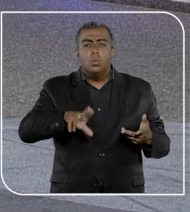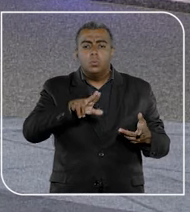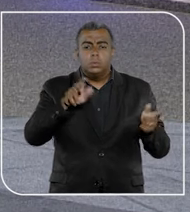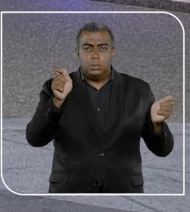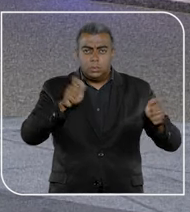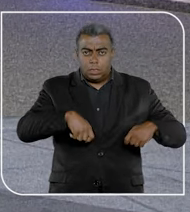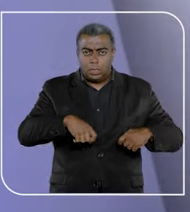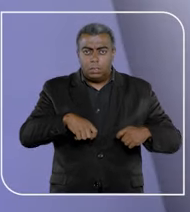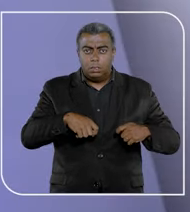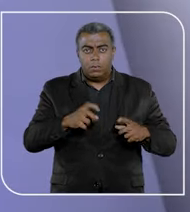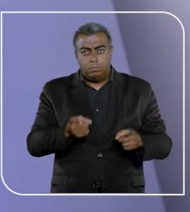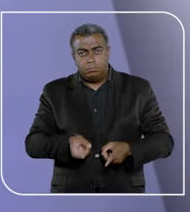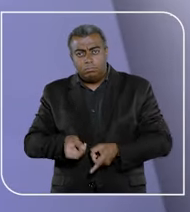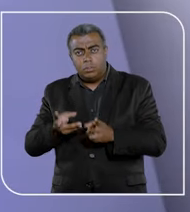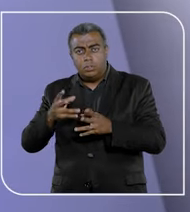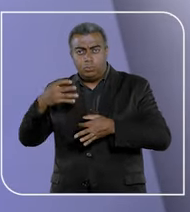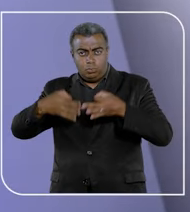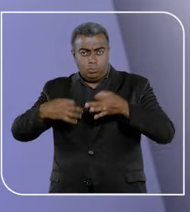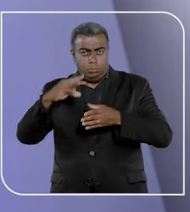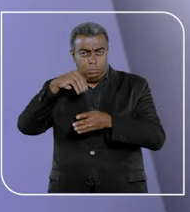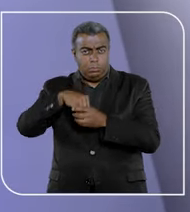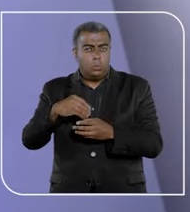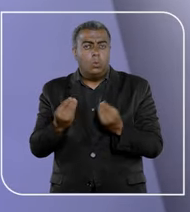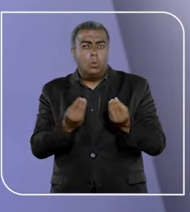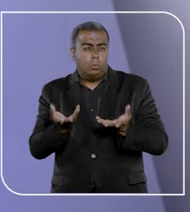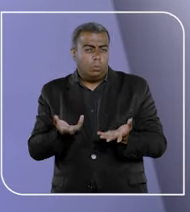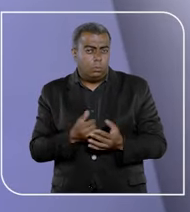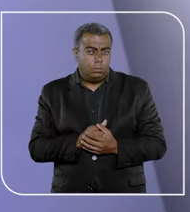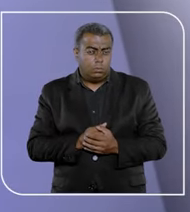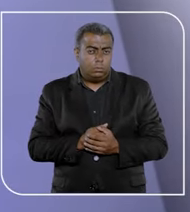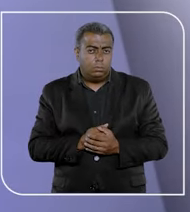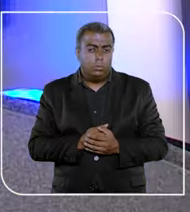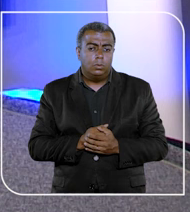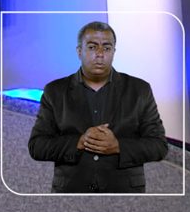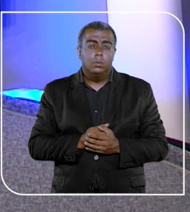Ana, que podem ser alienados judicialmente?